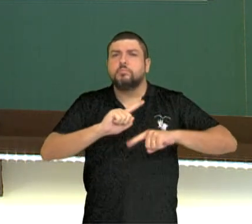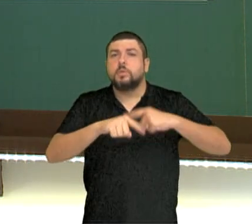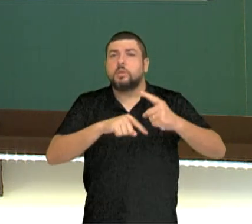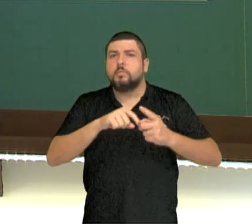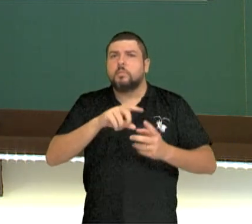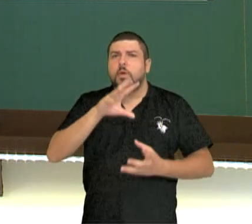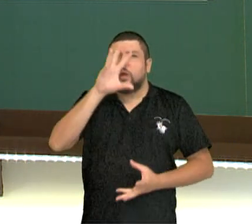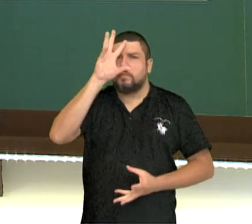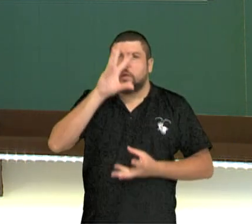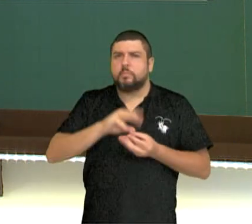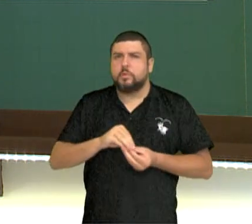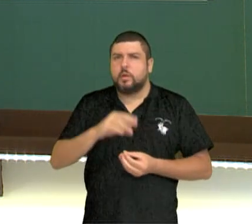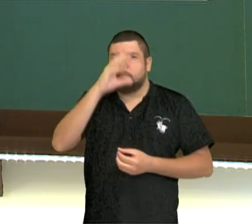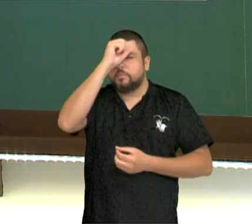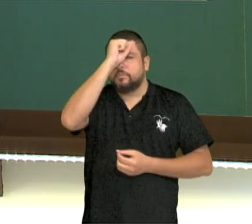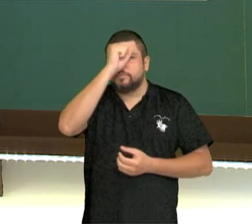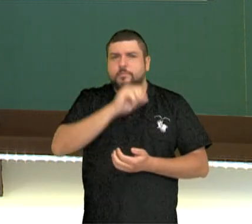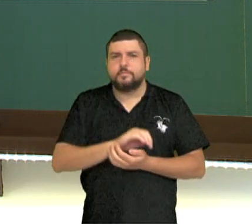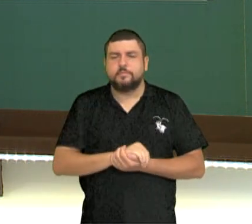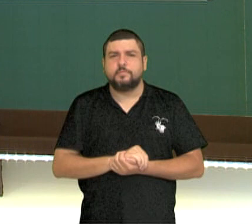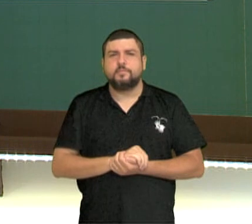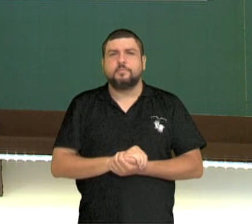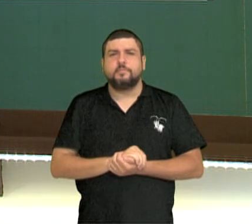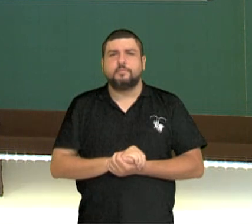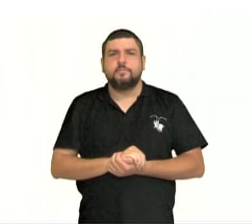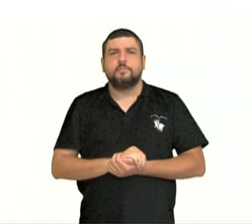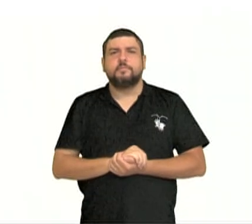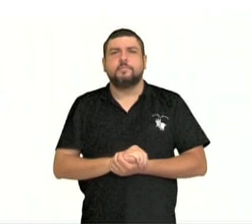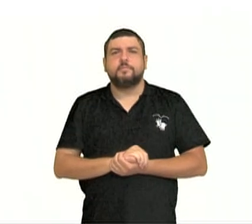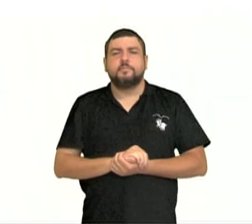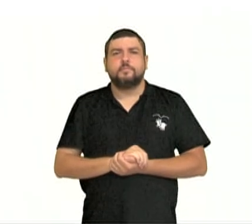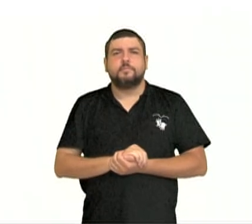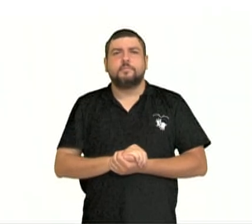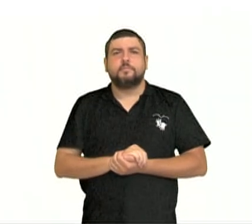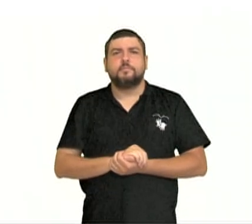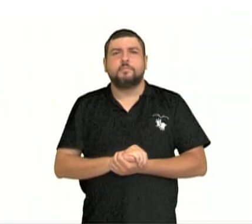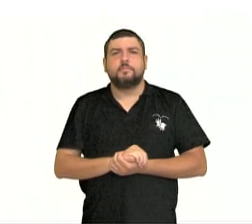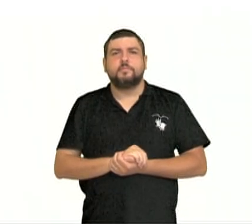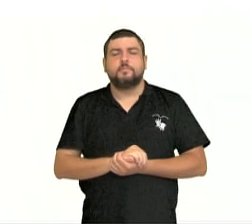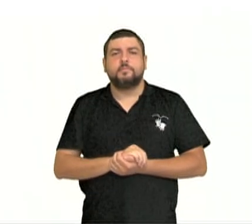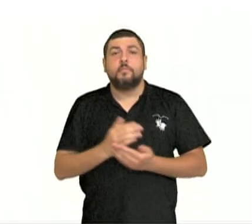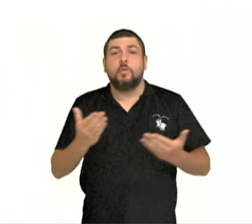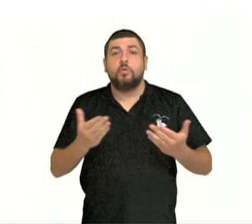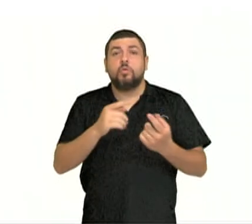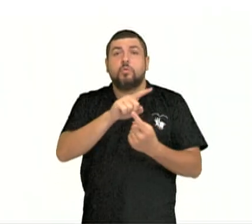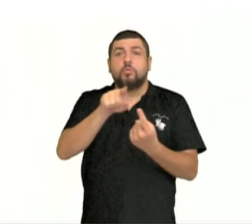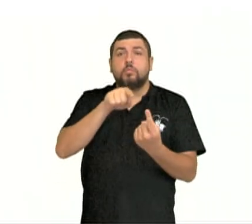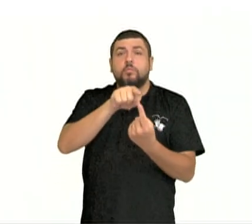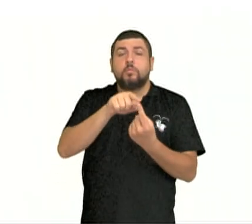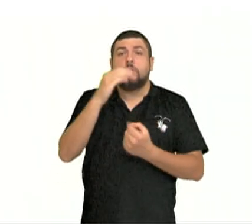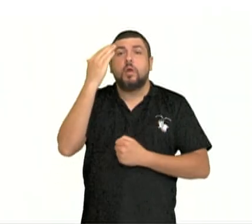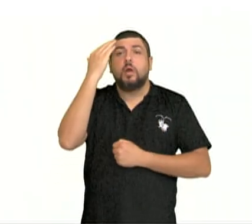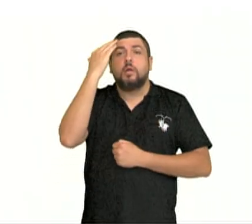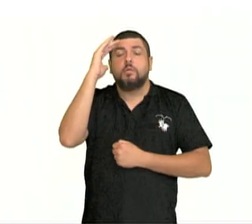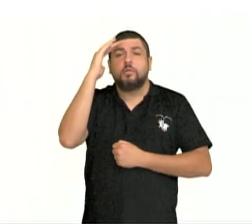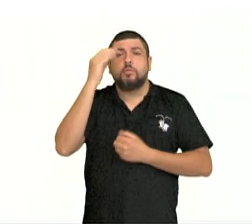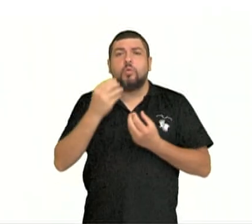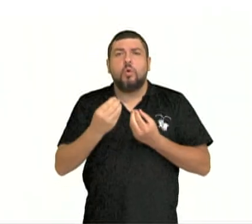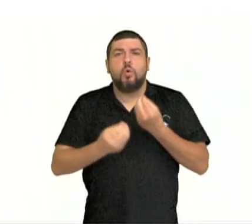reforçar o aprendizado de hoje, ok? Vamos aos nossos objetivos. Entender balanceamento